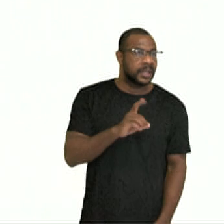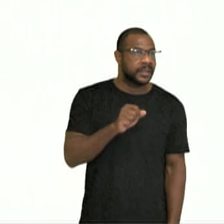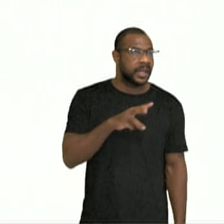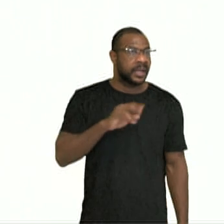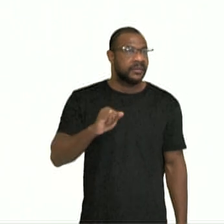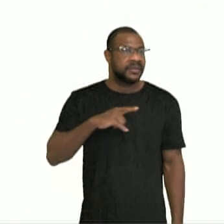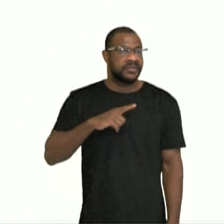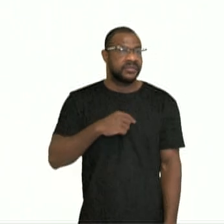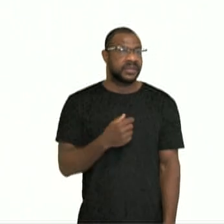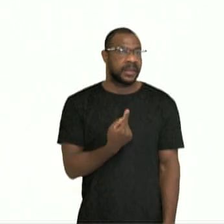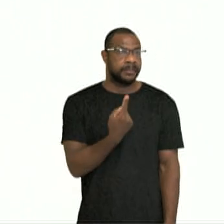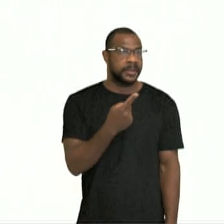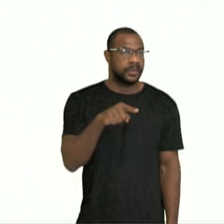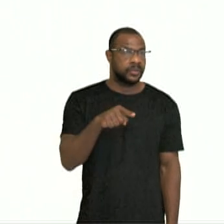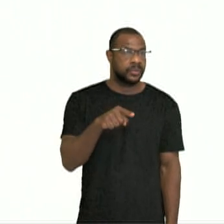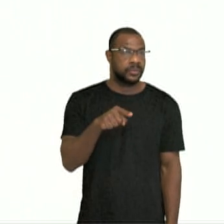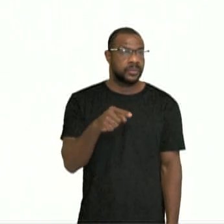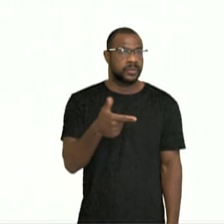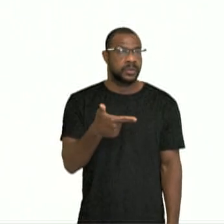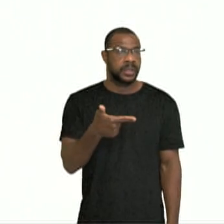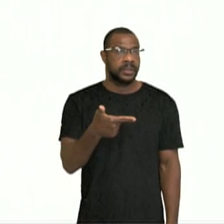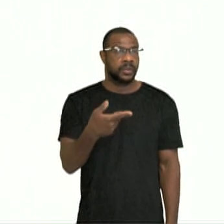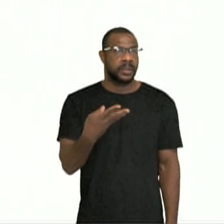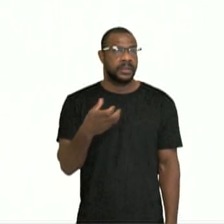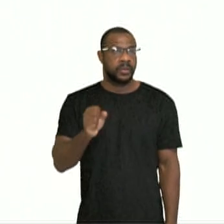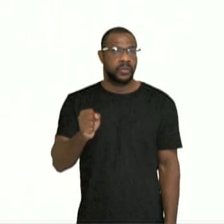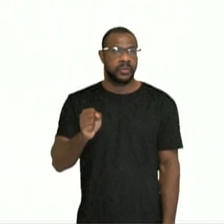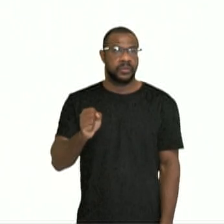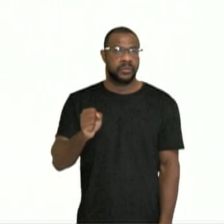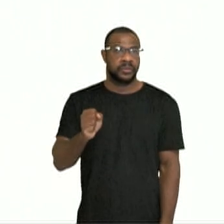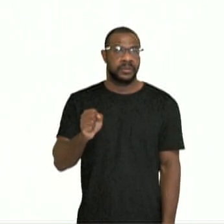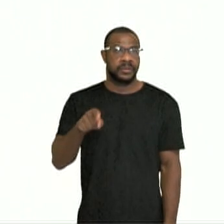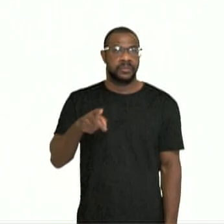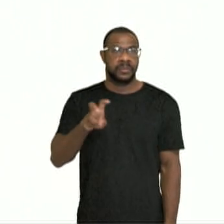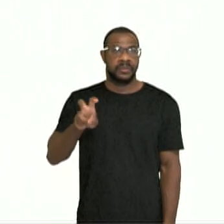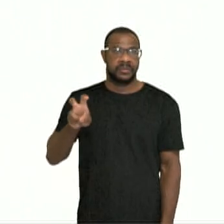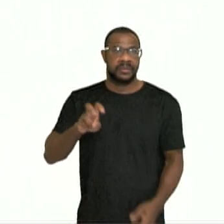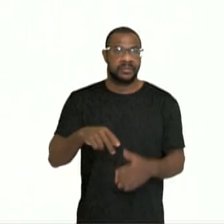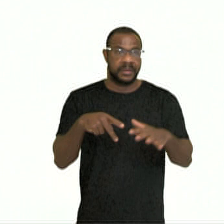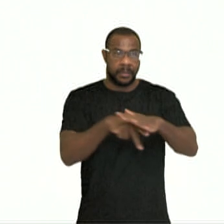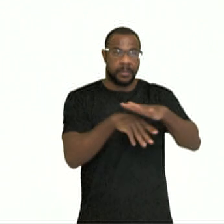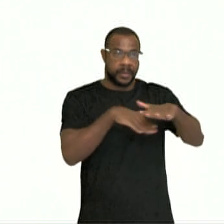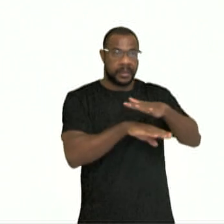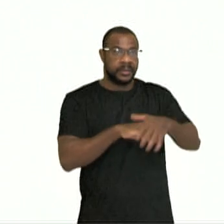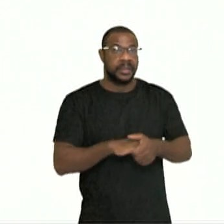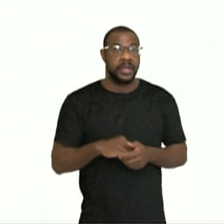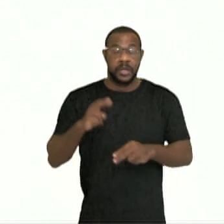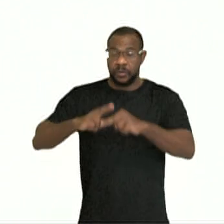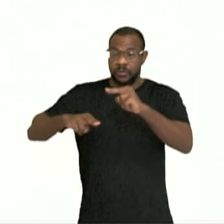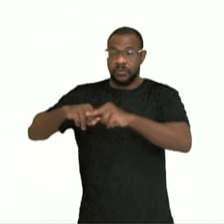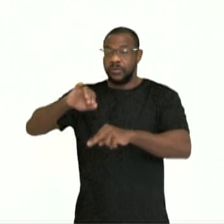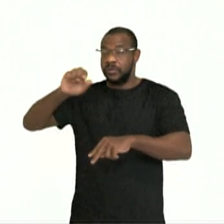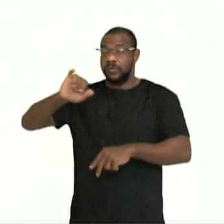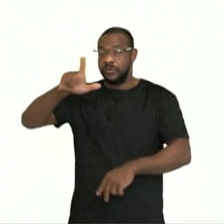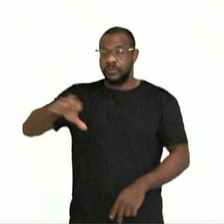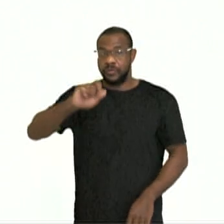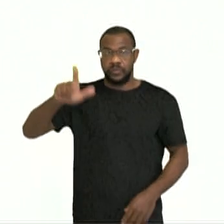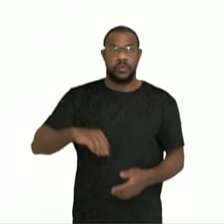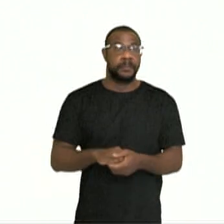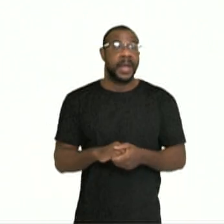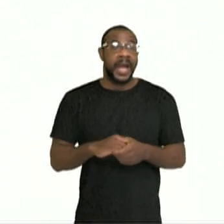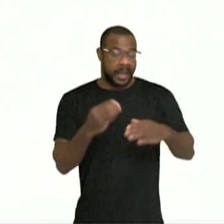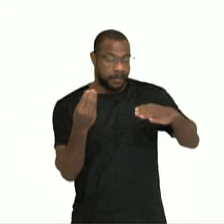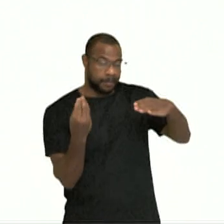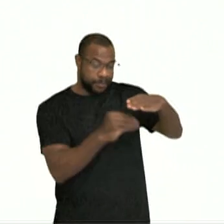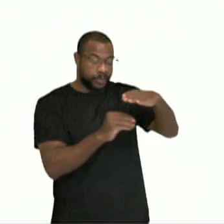1.248,55 na poupança no mês de julho de 2020, quando depositou mais R$ 120.